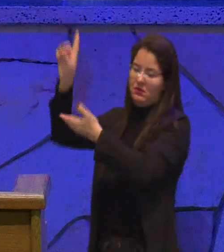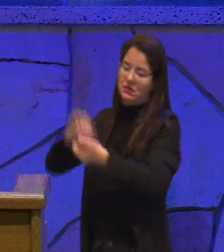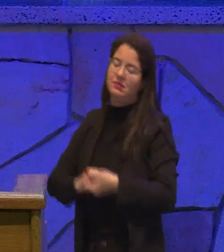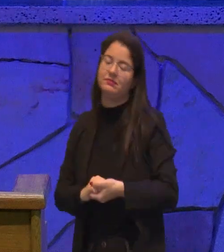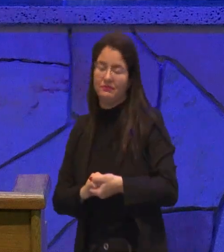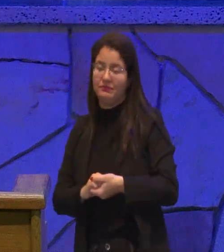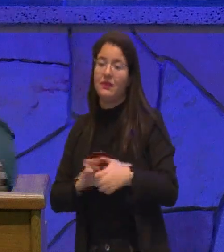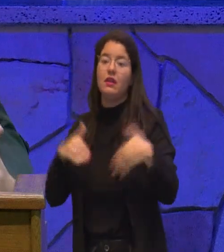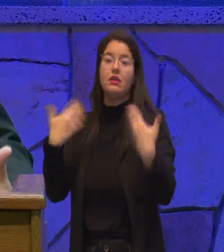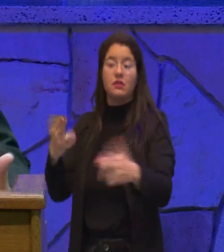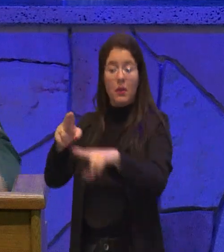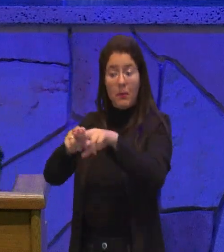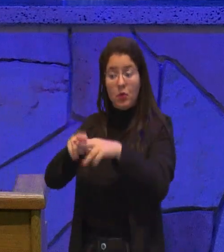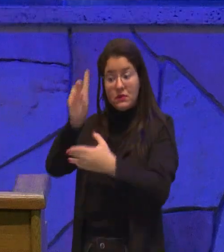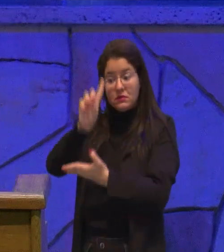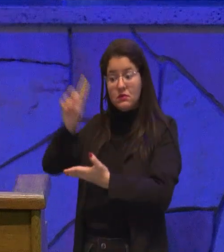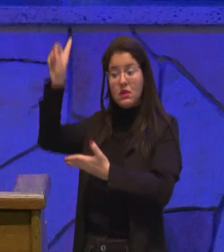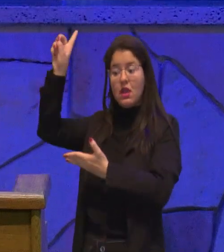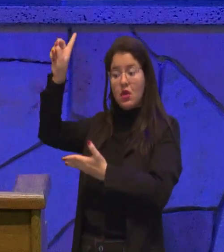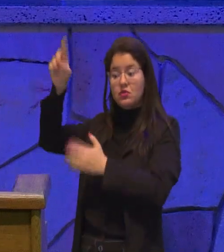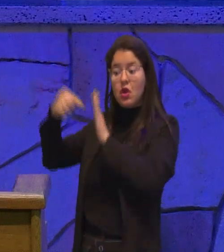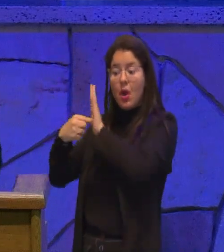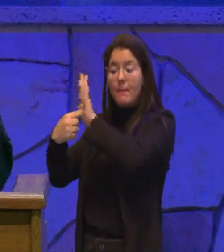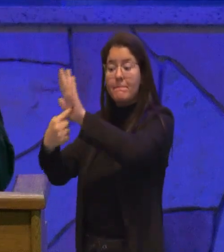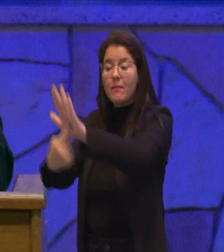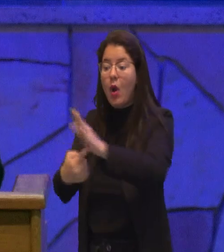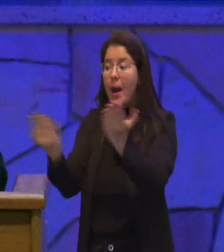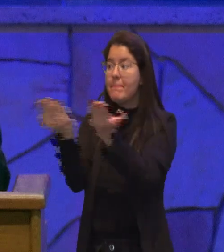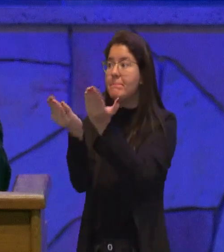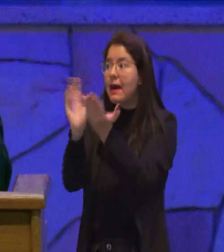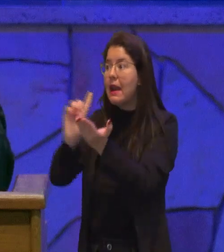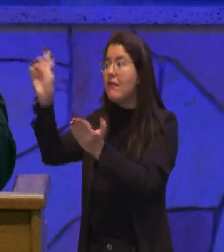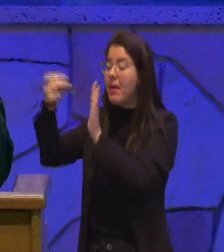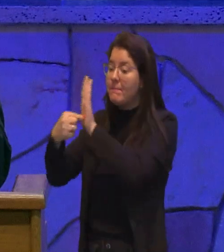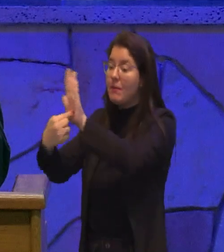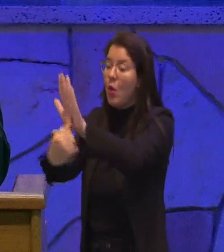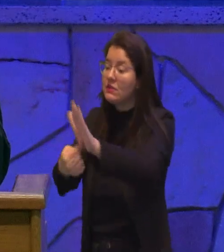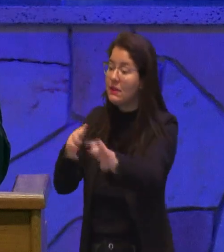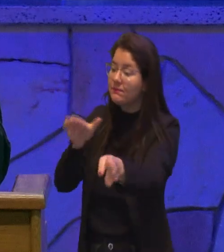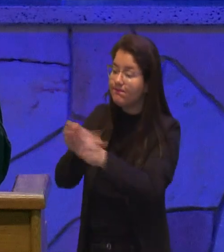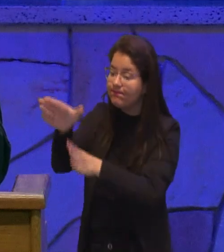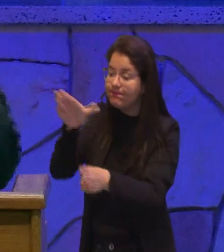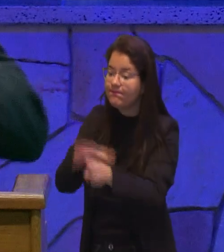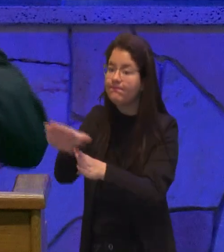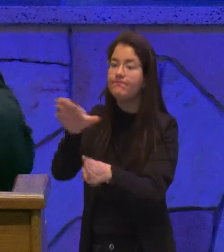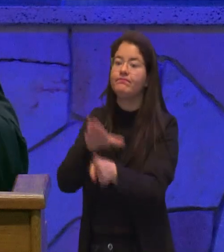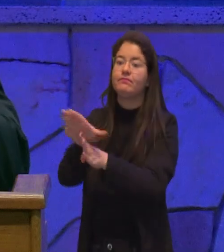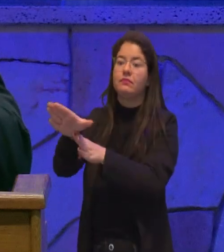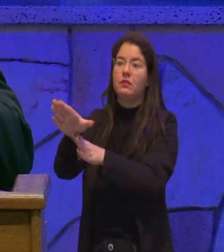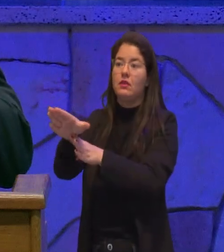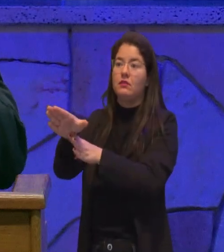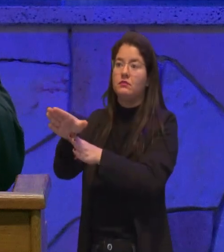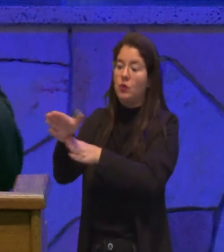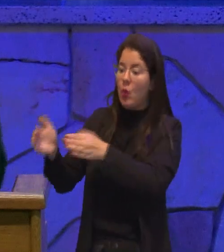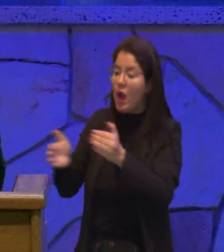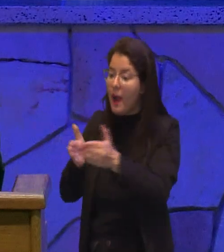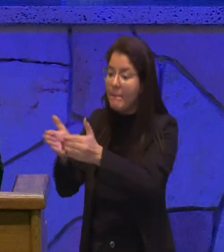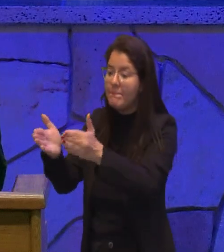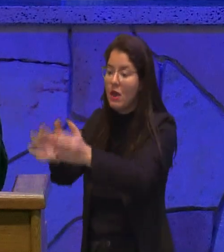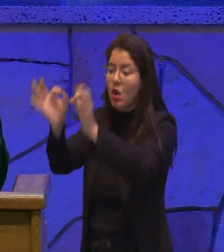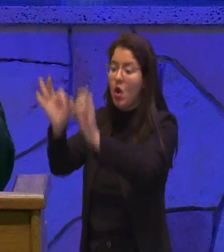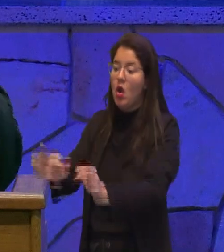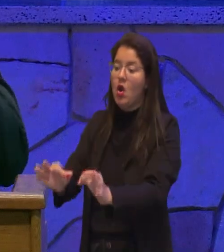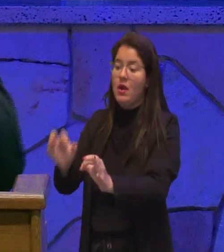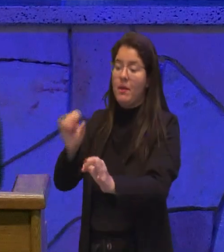E é por isso que Deus se revela através da sua palavra para nos trazer o norte. Porque perdido estarei